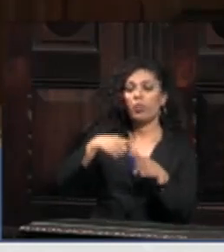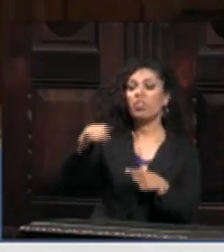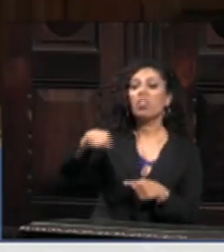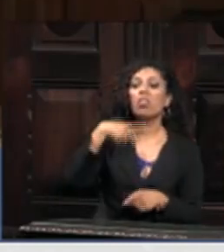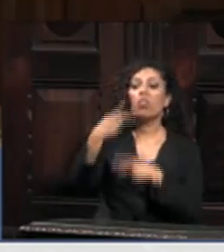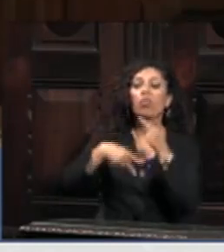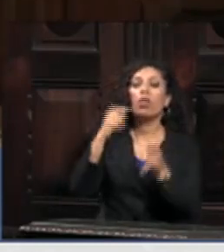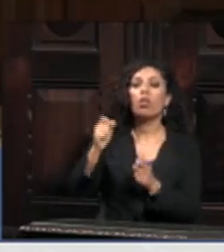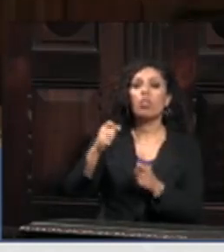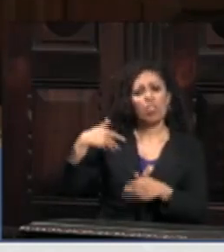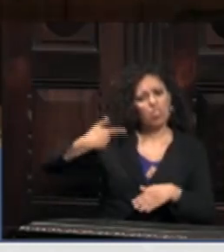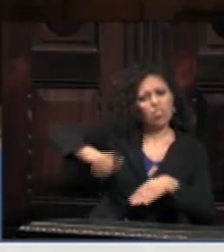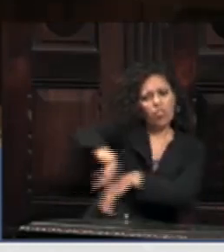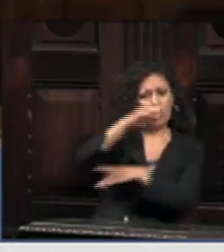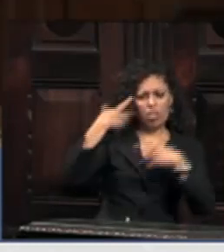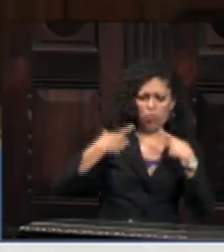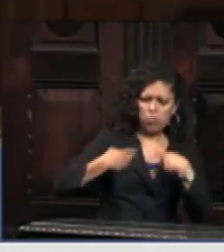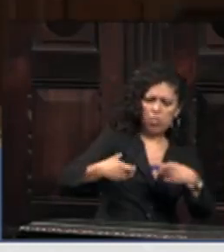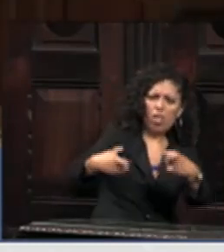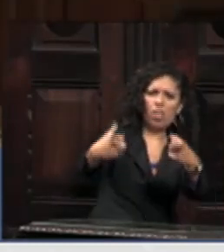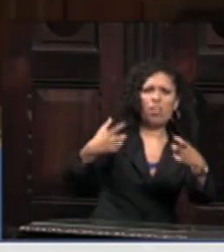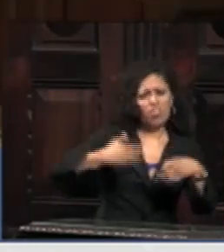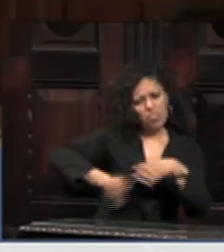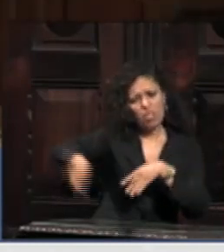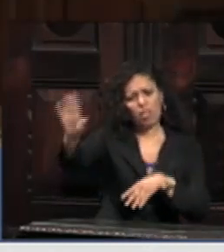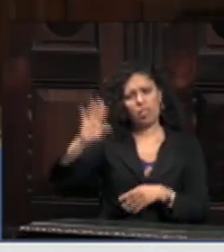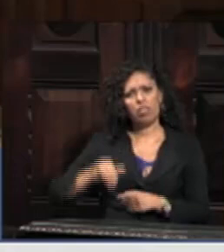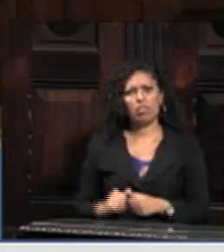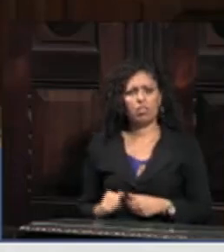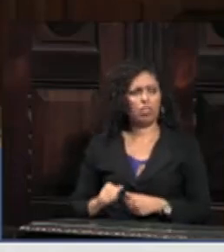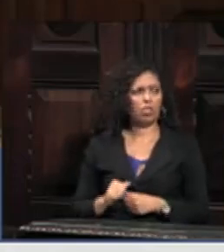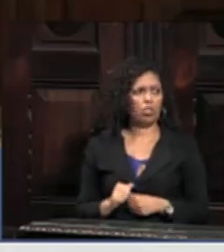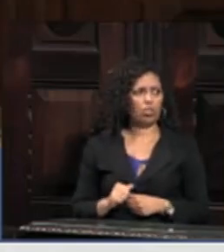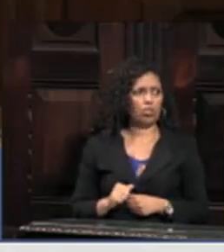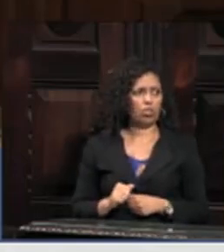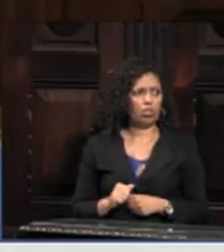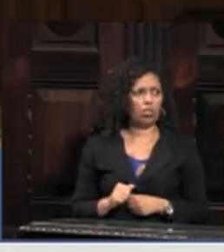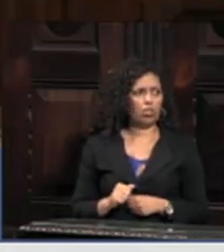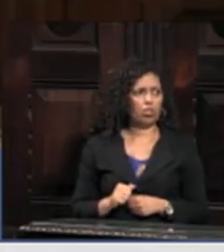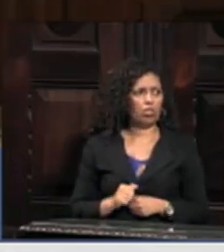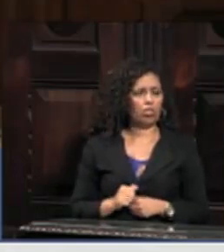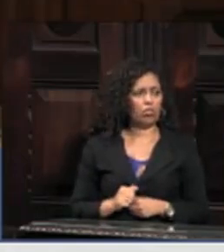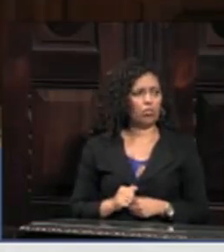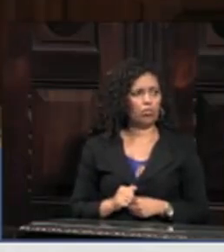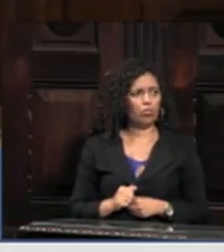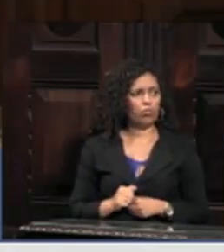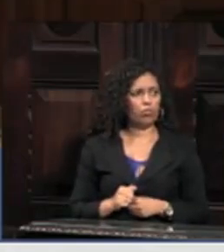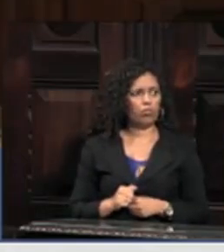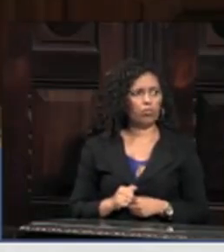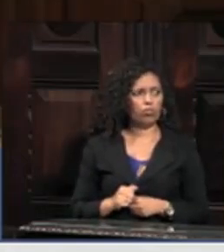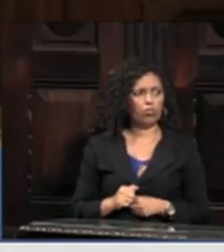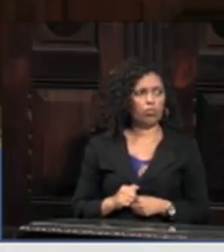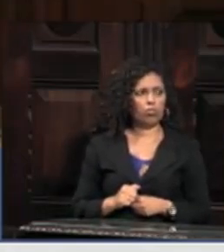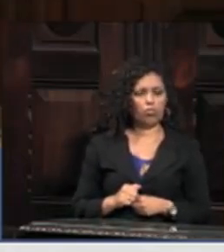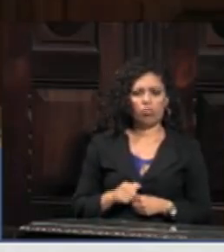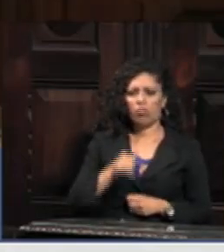irem à guerra, mas ele nunca foi à guerra. Como nunca denunciou o PT.